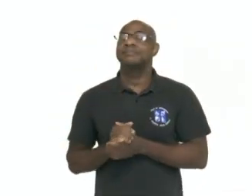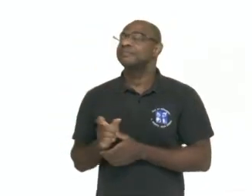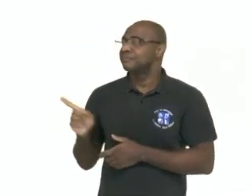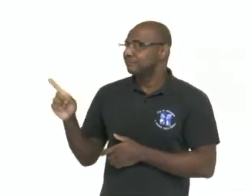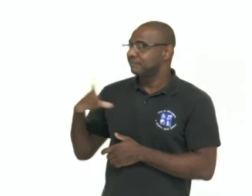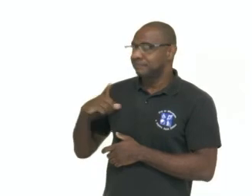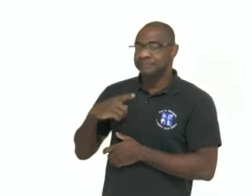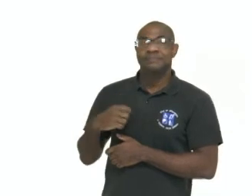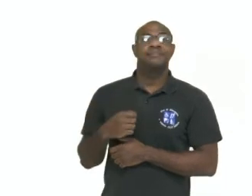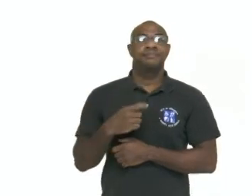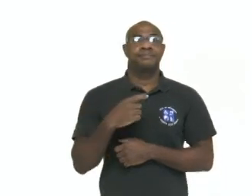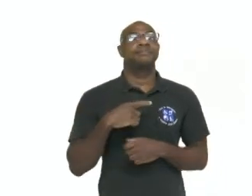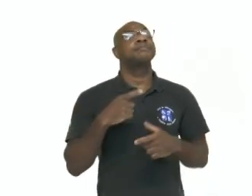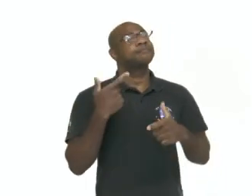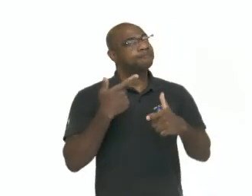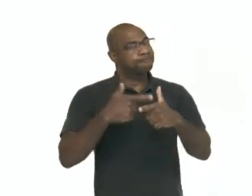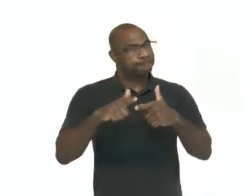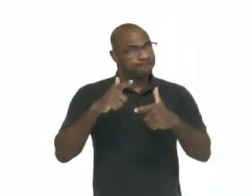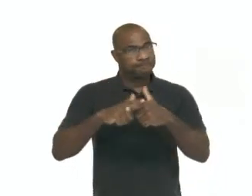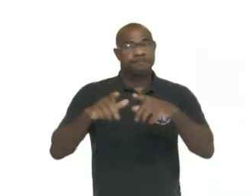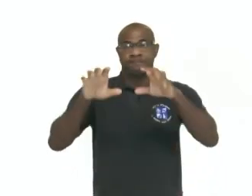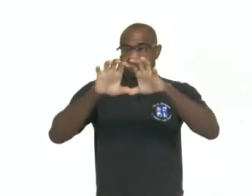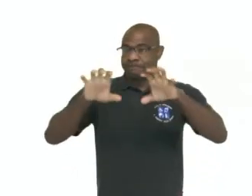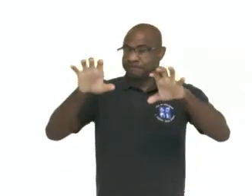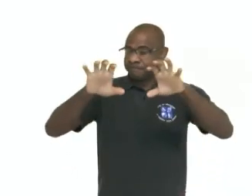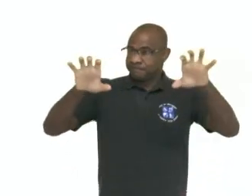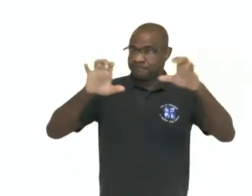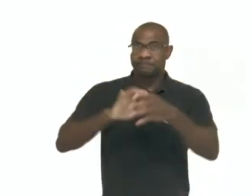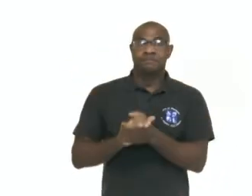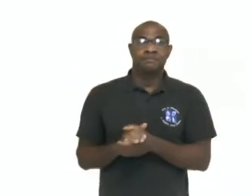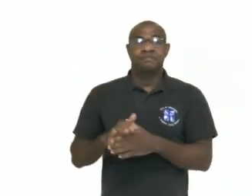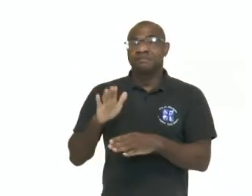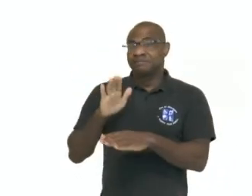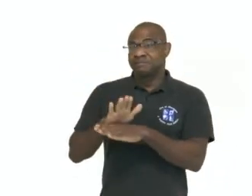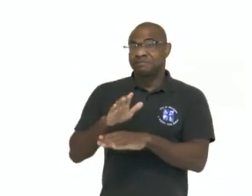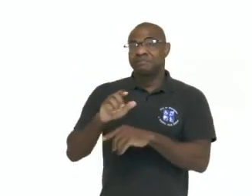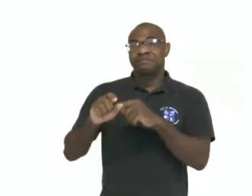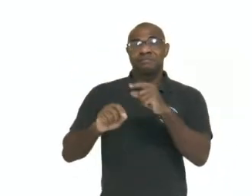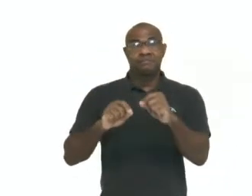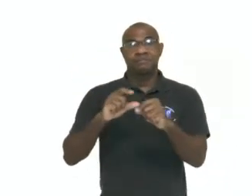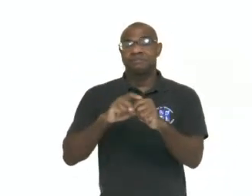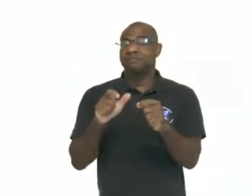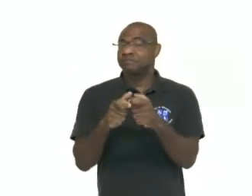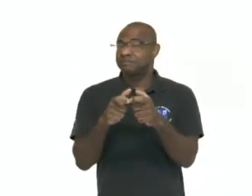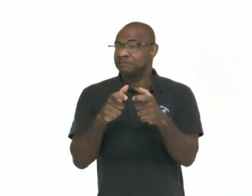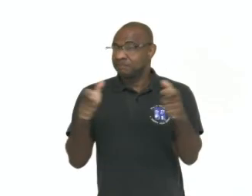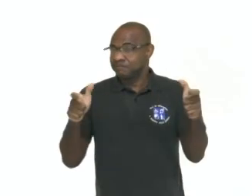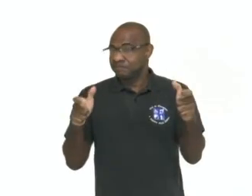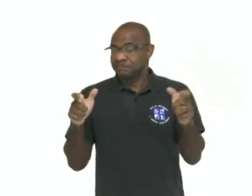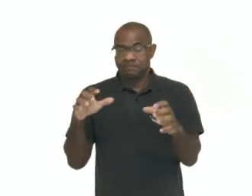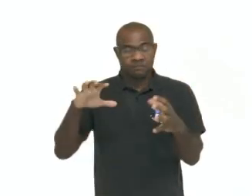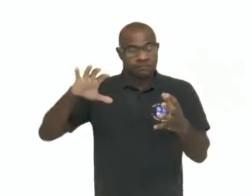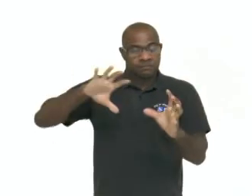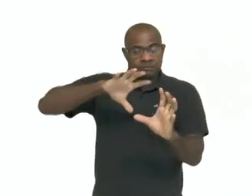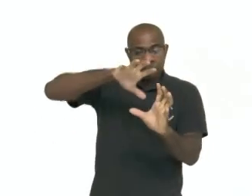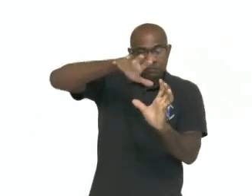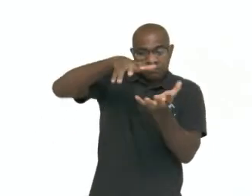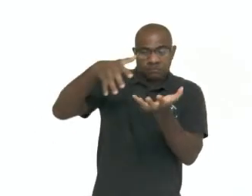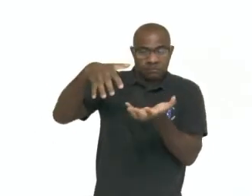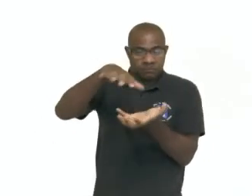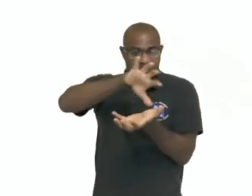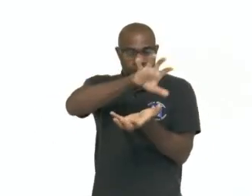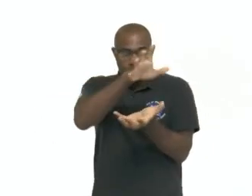seja produzido 1 tonelada de CO2, contribuindo em grande parte para o aumento do efeito estufa, segundo o